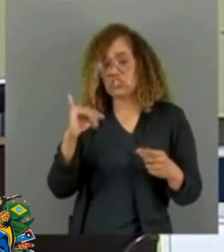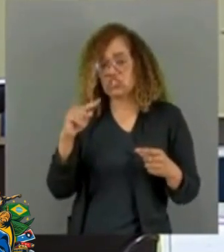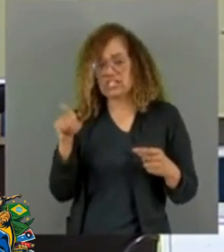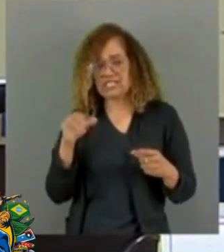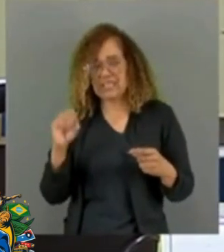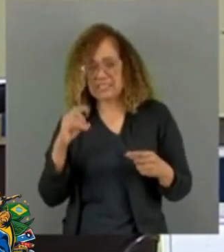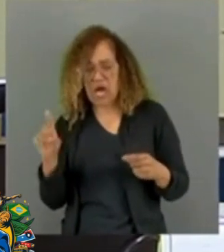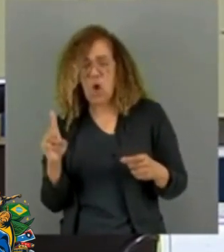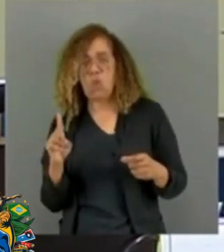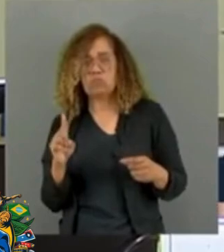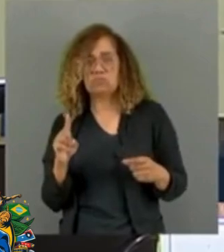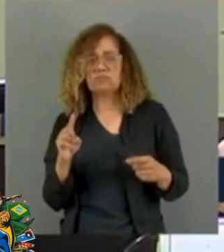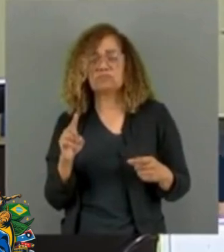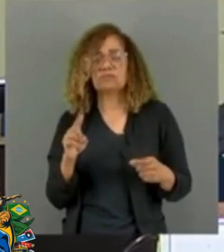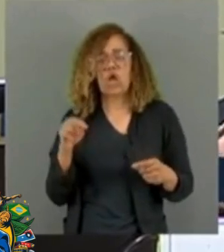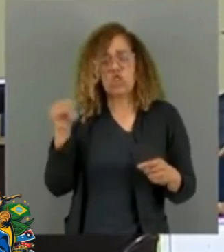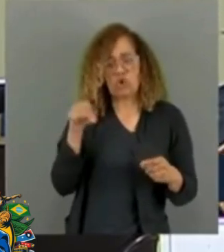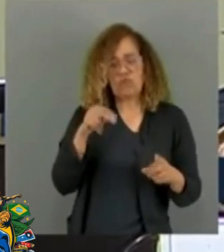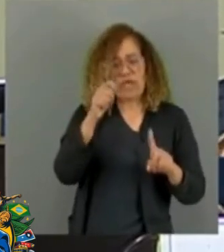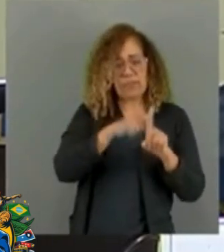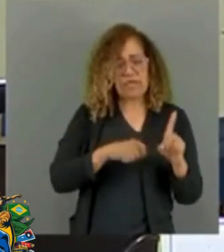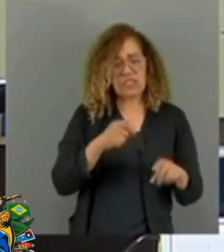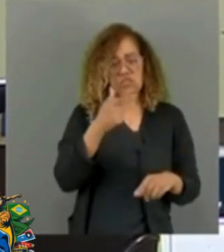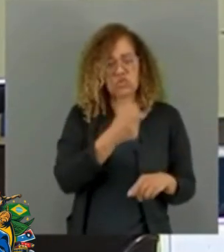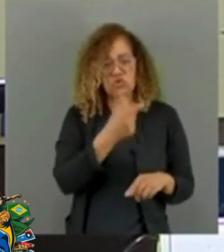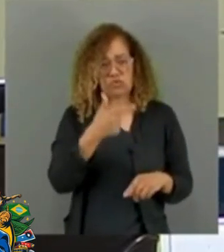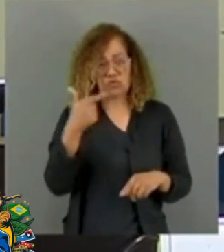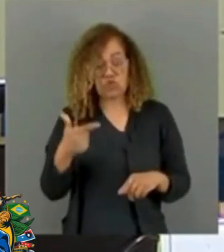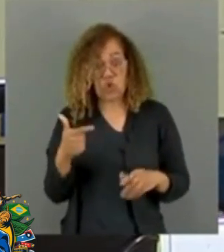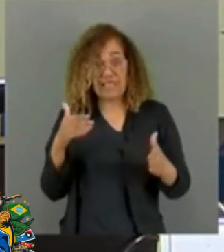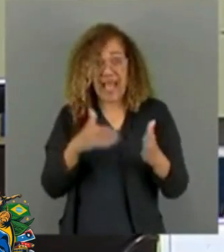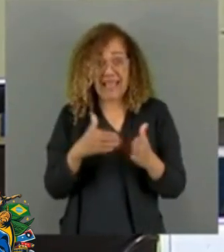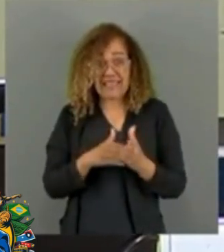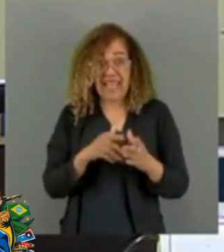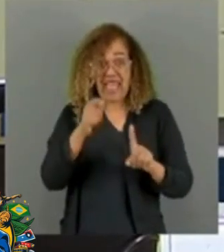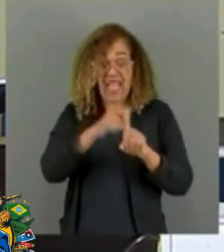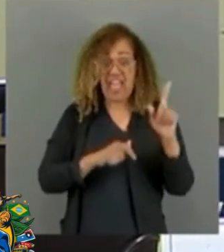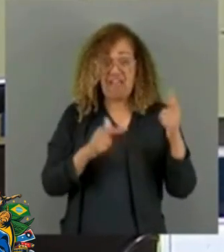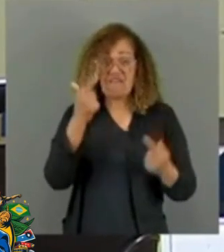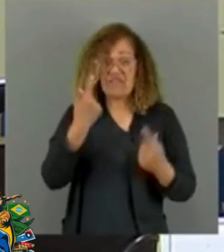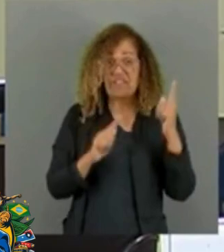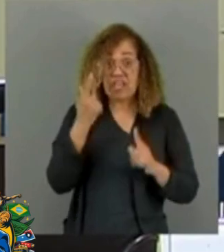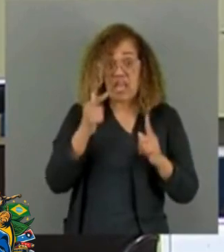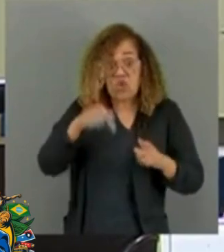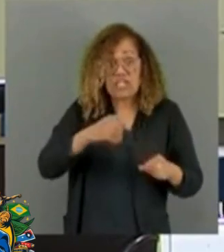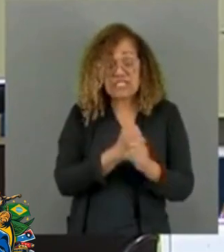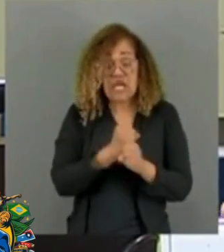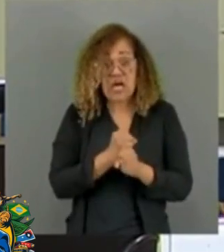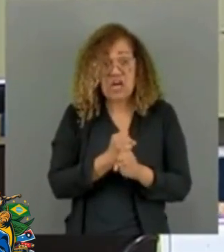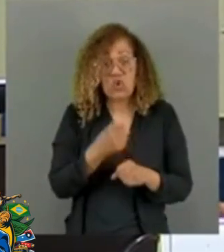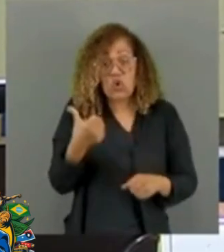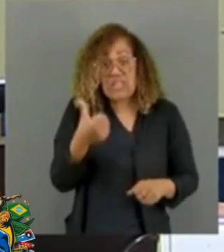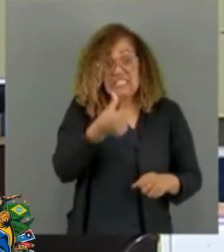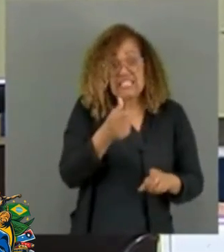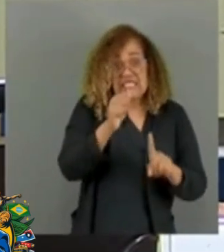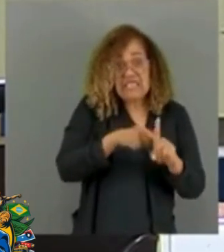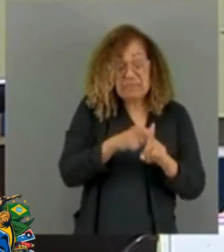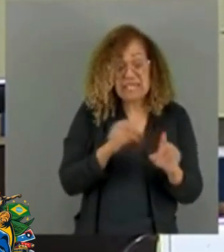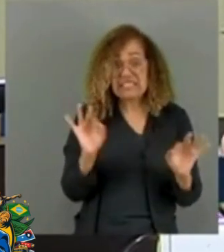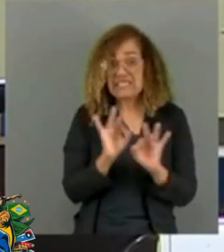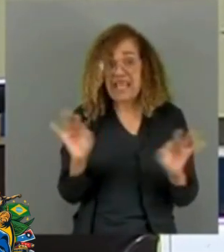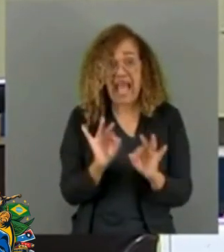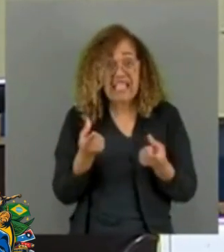de 2022 seguiu até fevereiro deste ano. Nós ficamos 16 meses sem um centavo por parte da